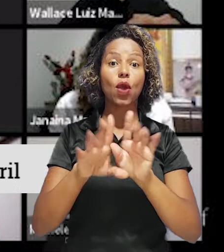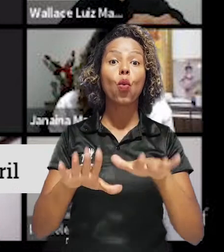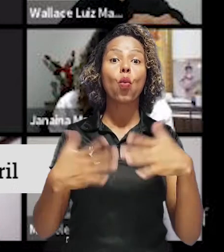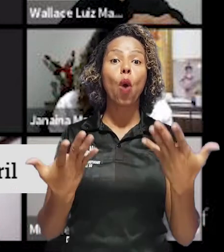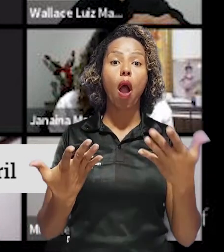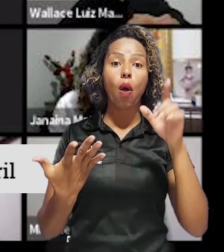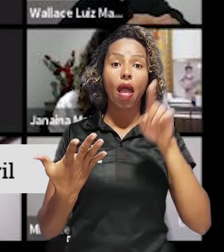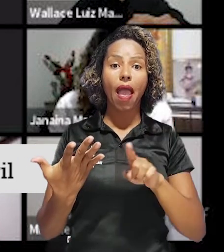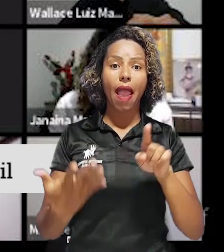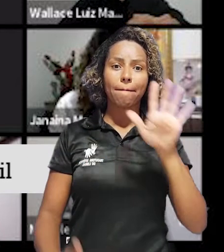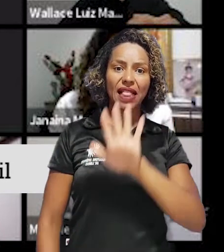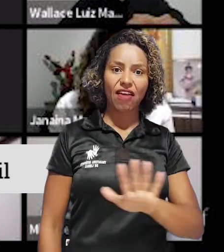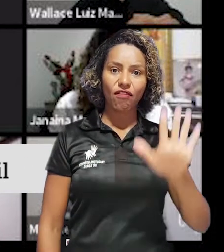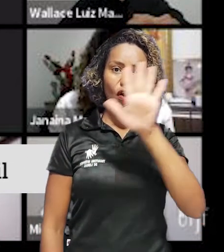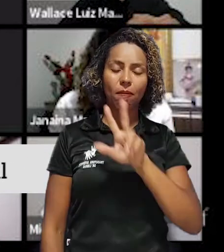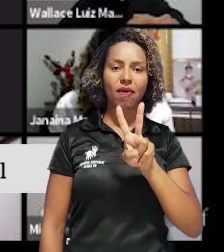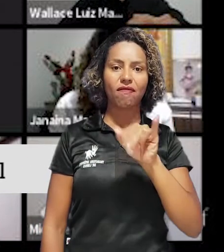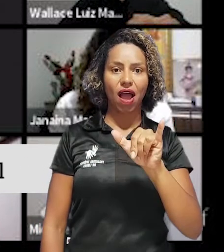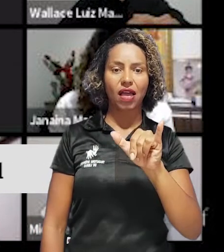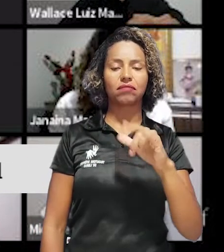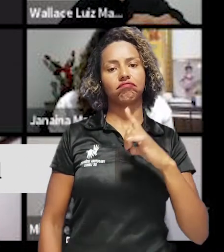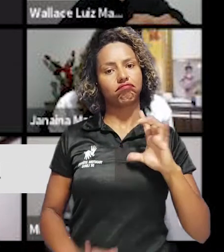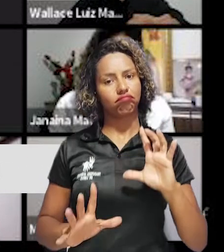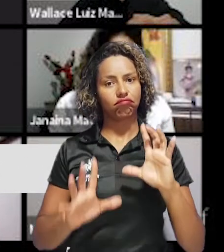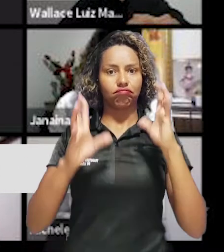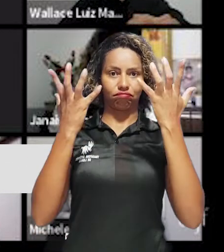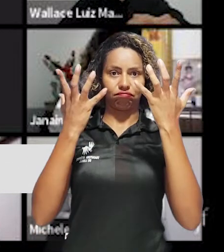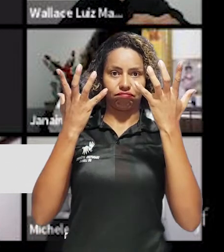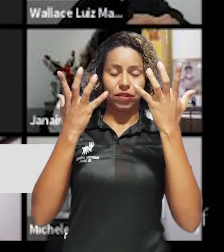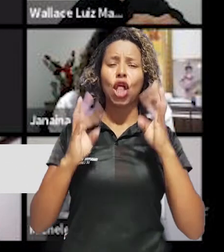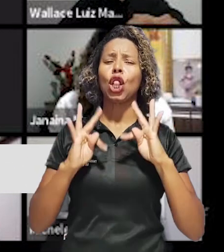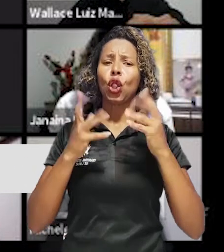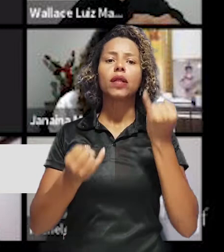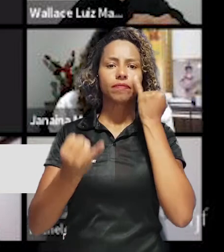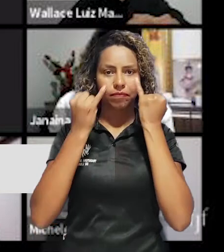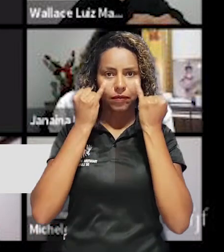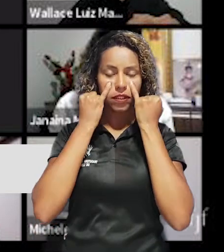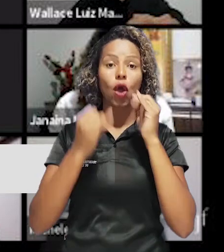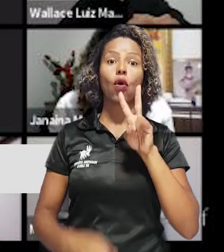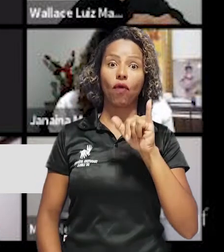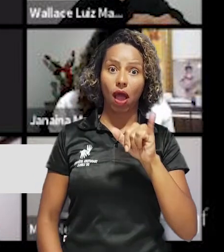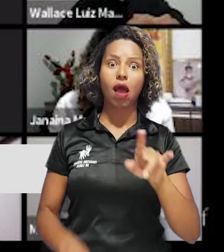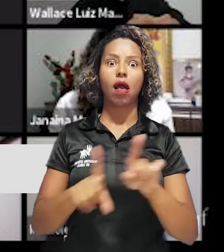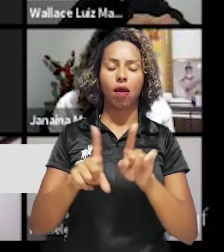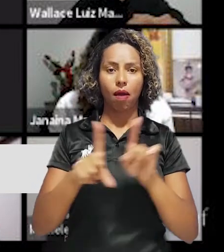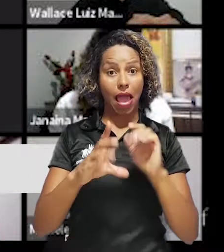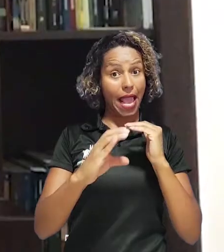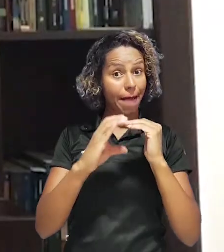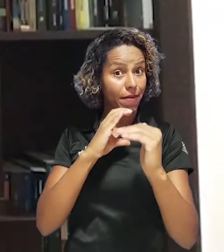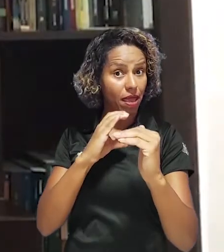os representantes de turma serão convidados para uma reunião online e todos serão informados sobre os procedimentos